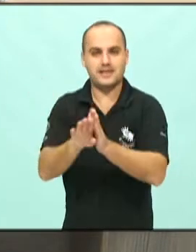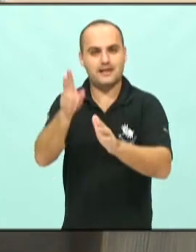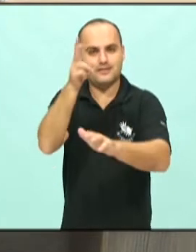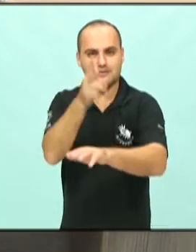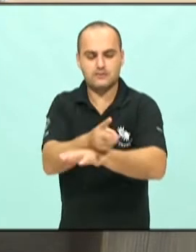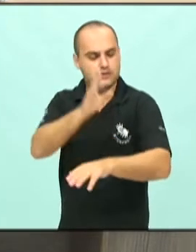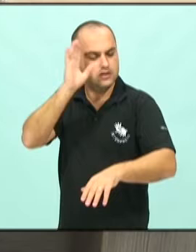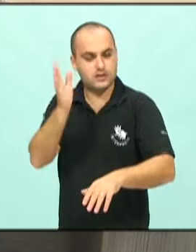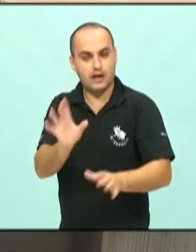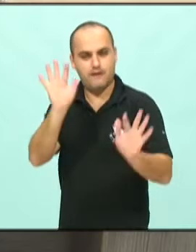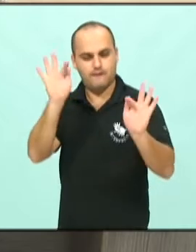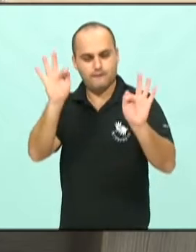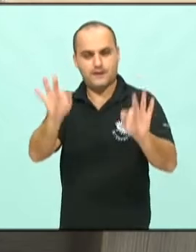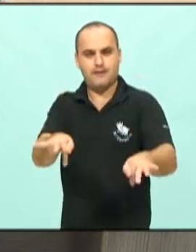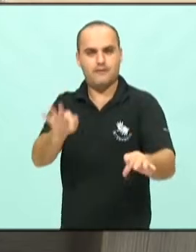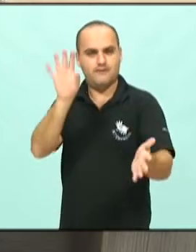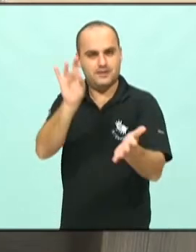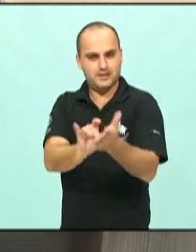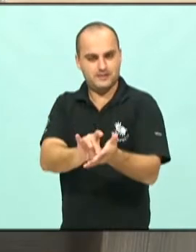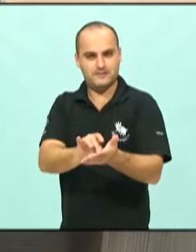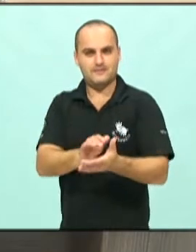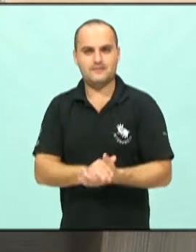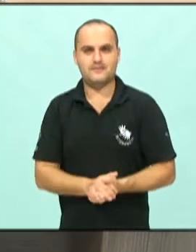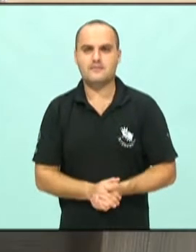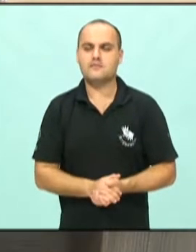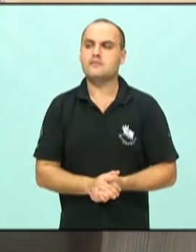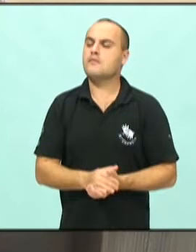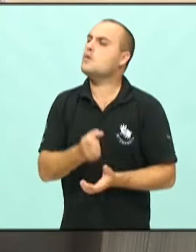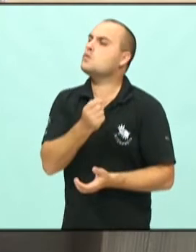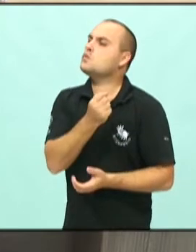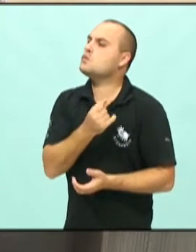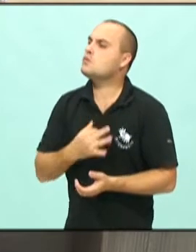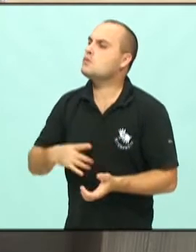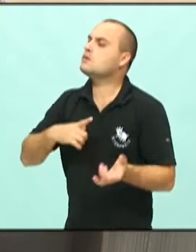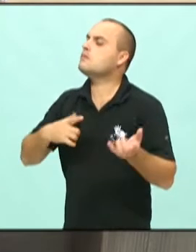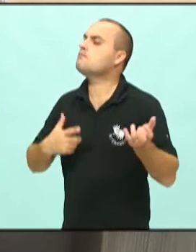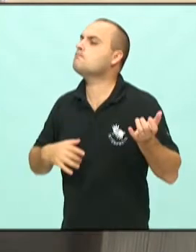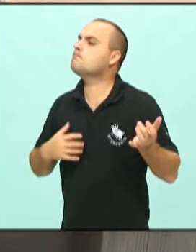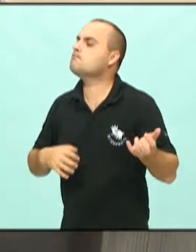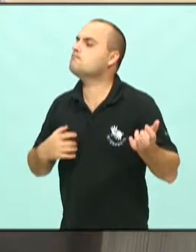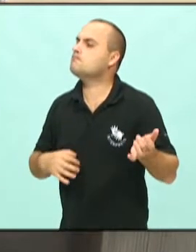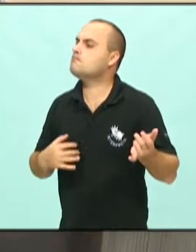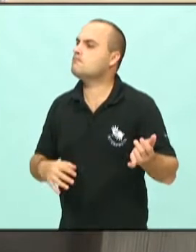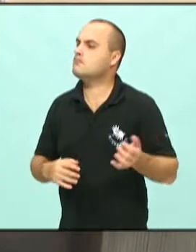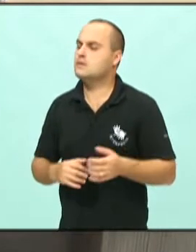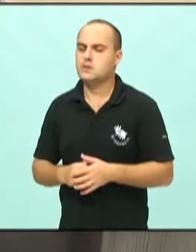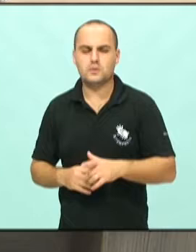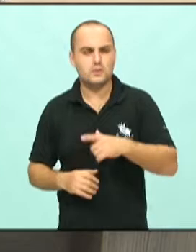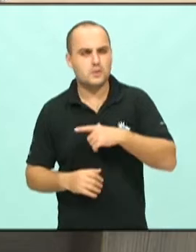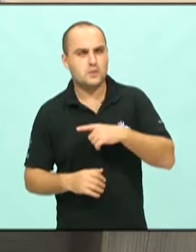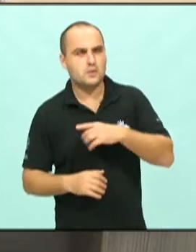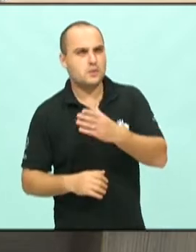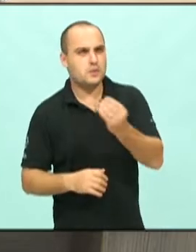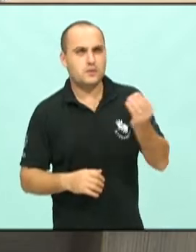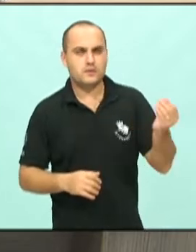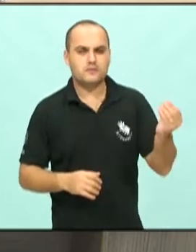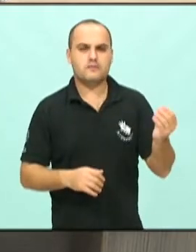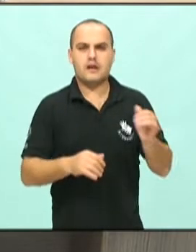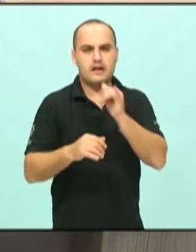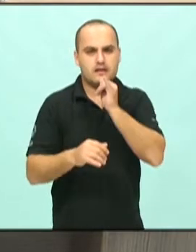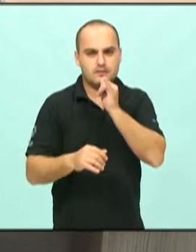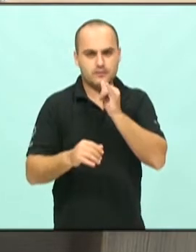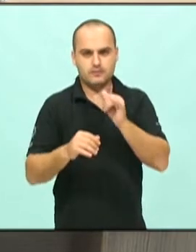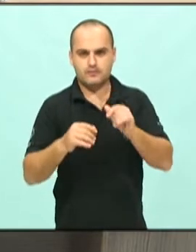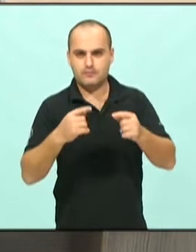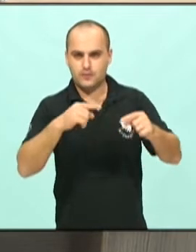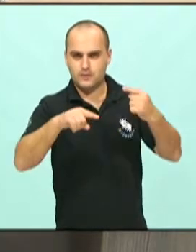com a ideia final do que vai ser a música. Né? Até quantos instrumentos tinha em cada música, assim? É uma instrumentação muito grande, né? Por exemplo, a música Batuque na Geral,